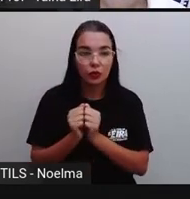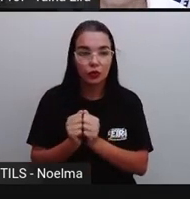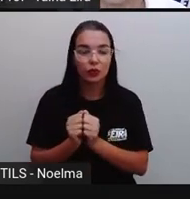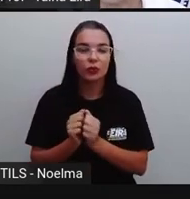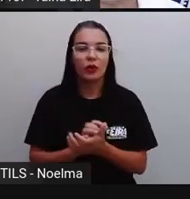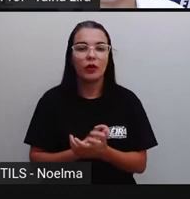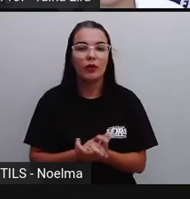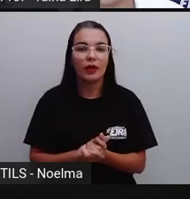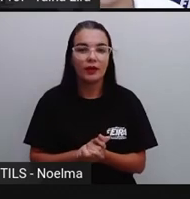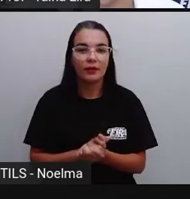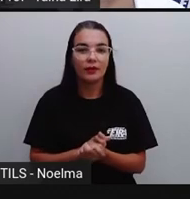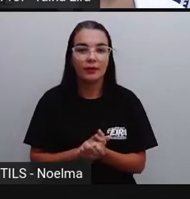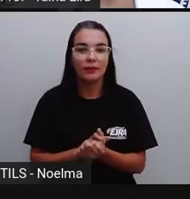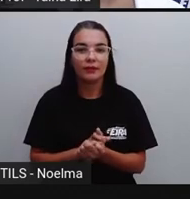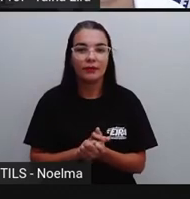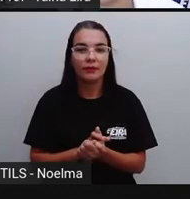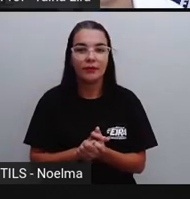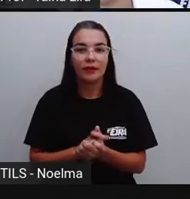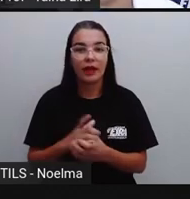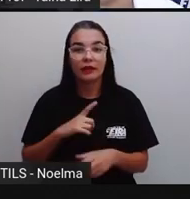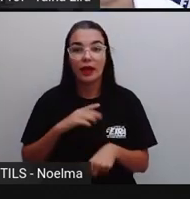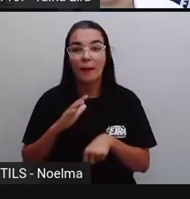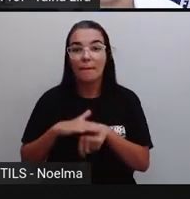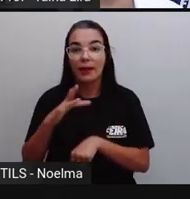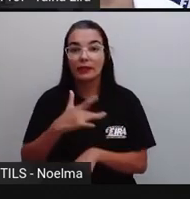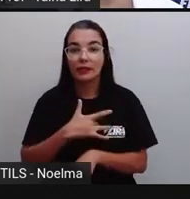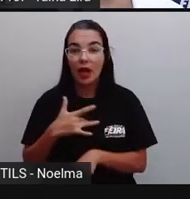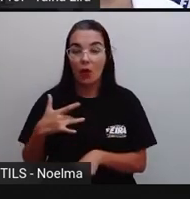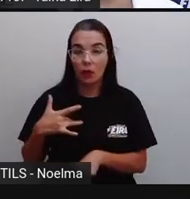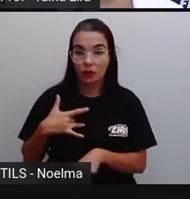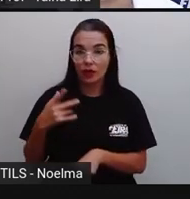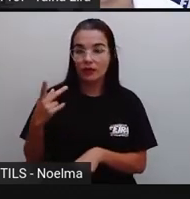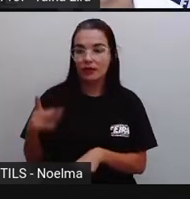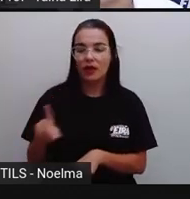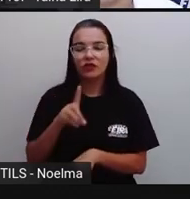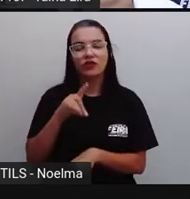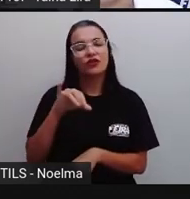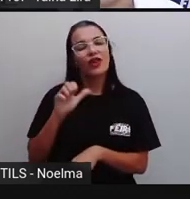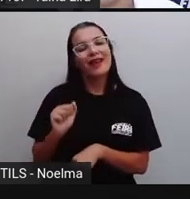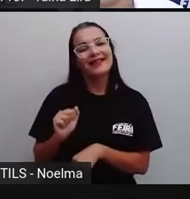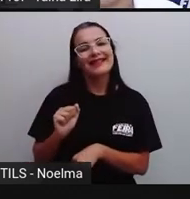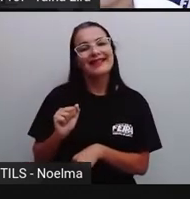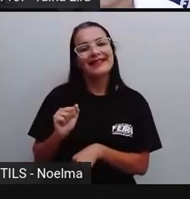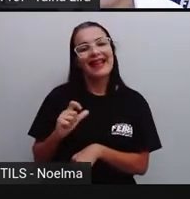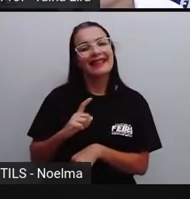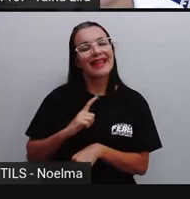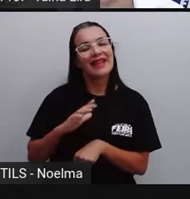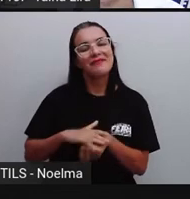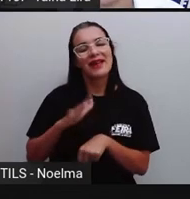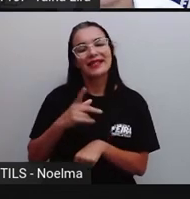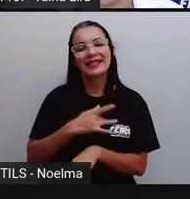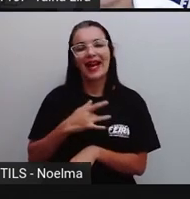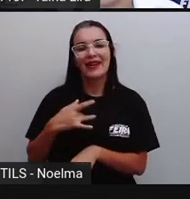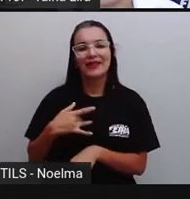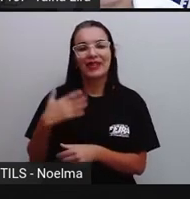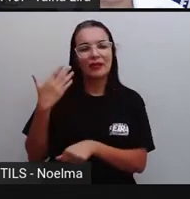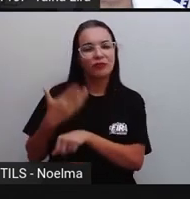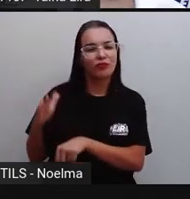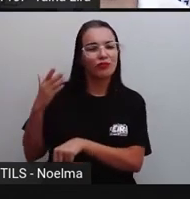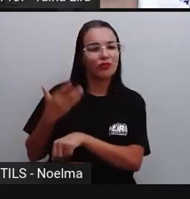importante? Tenha mais saúde em seus dias, ó.